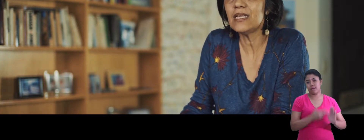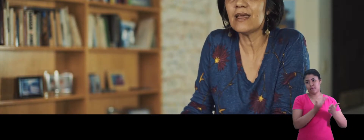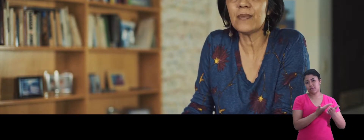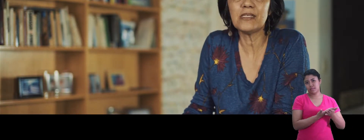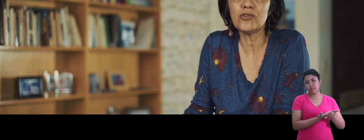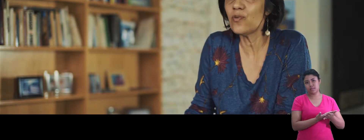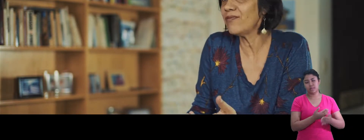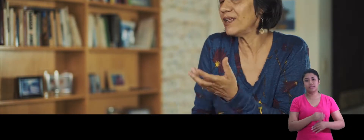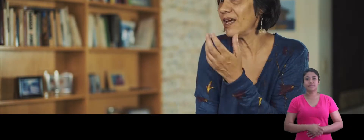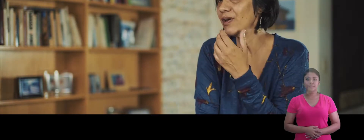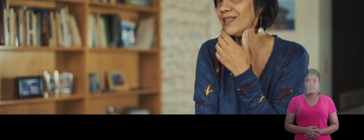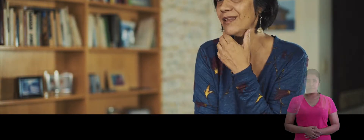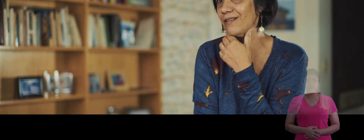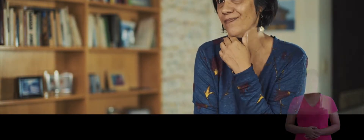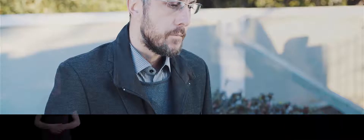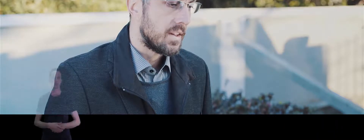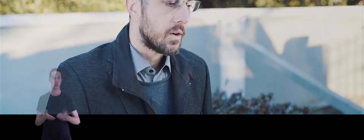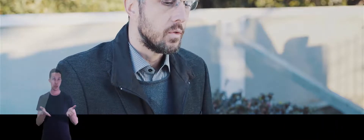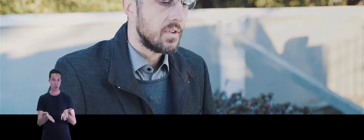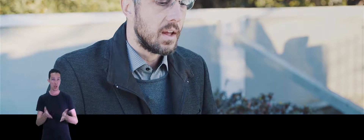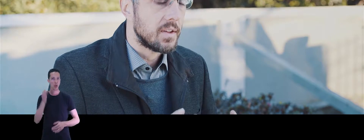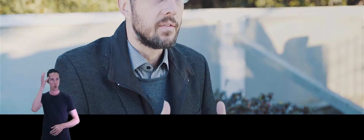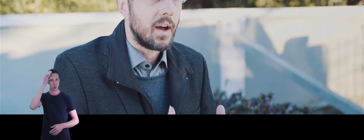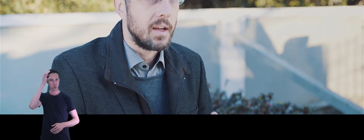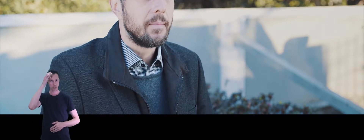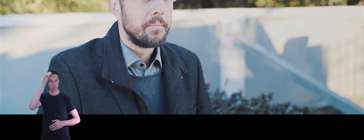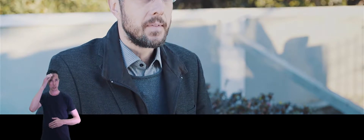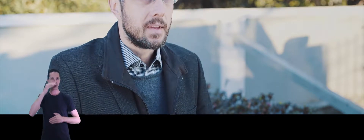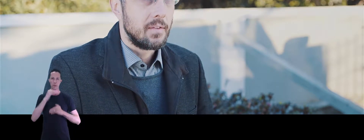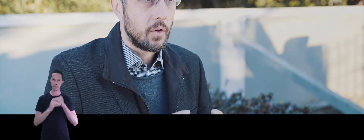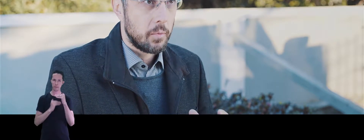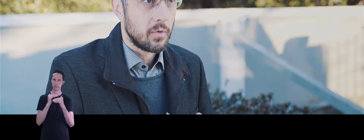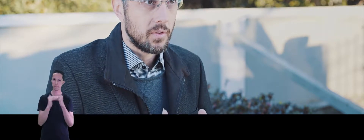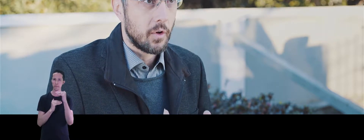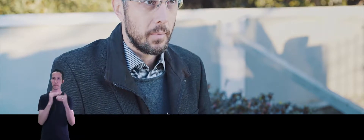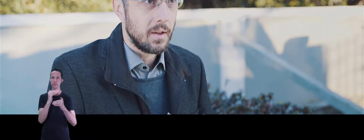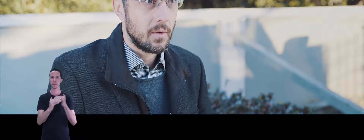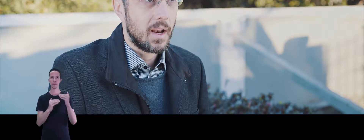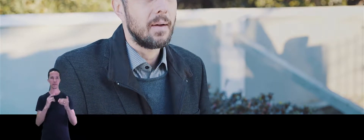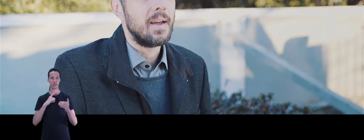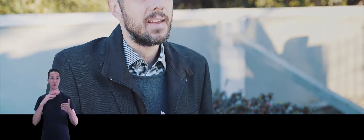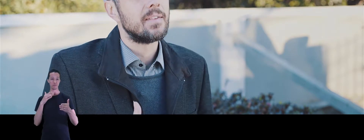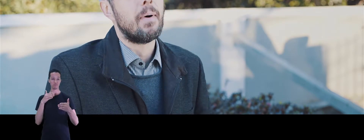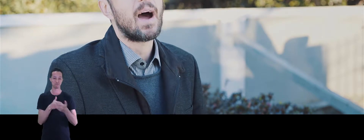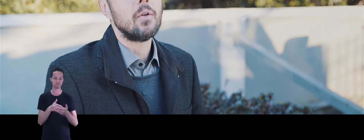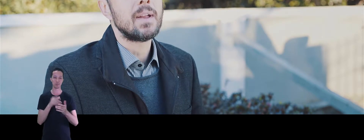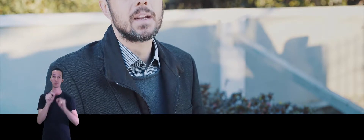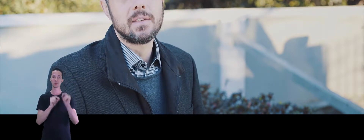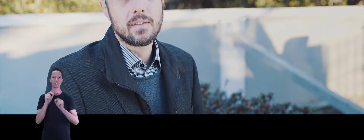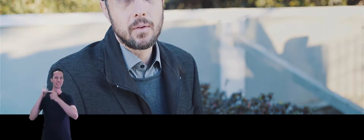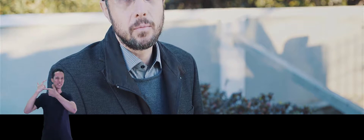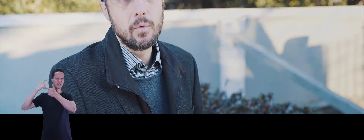que aprender, mas isso não é validado ainda. Essa consciência que vai aos poucos se formando, ela esbarra